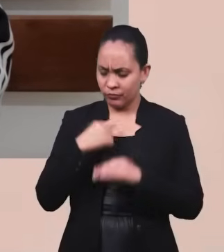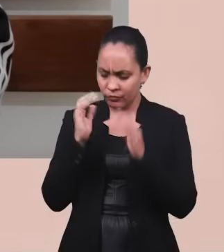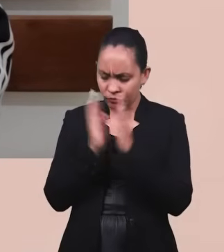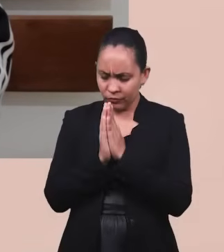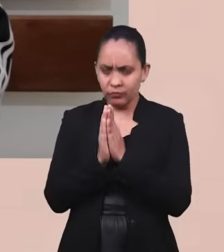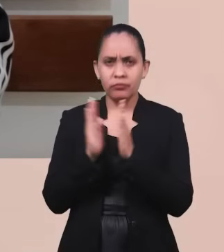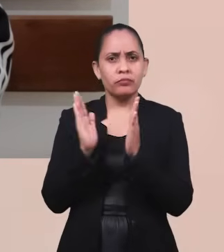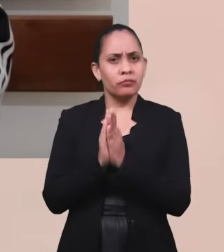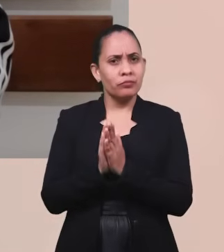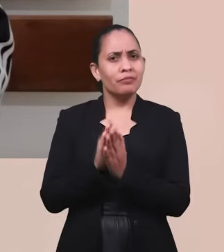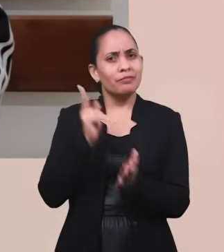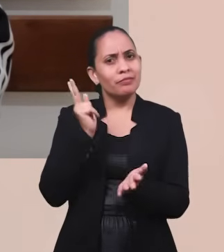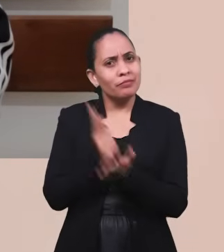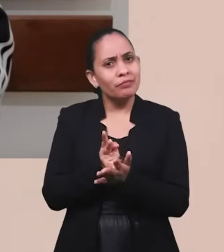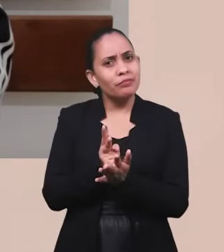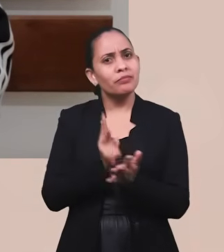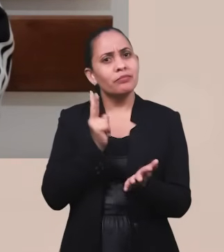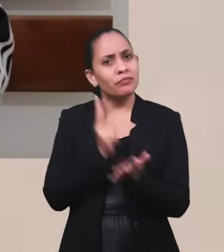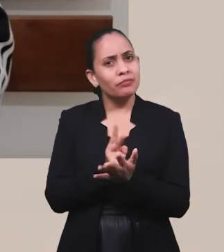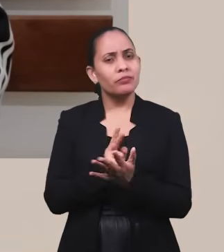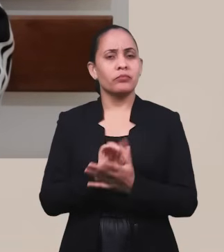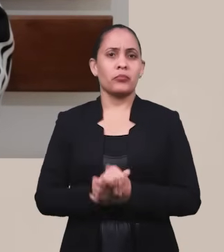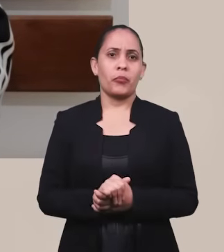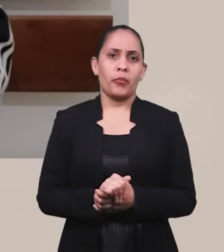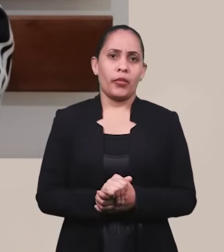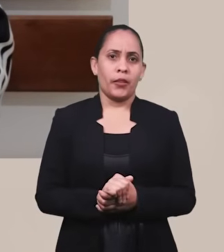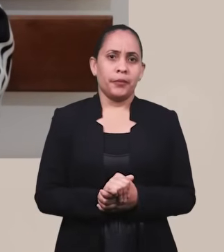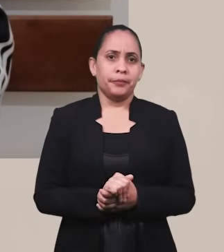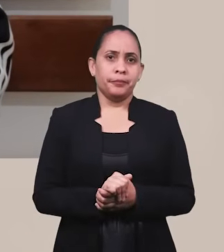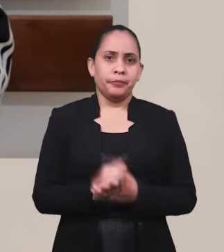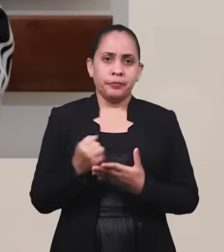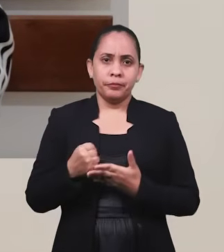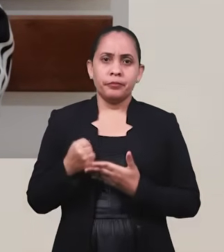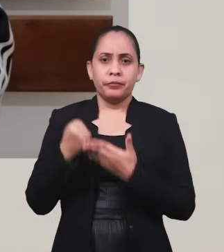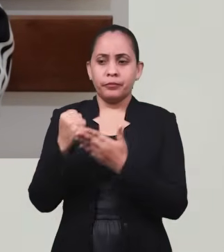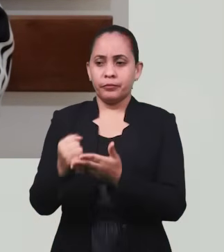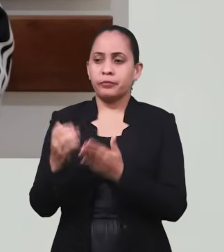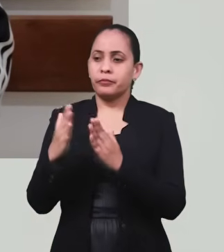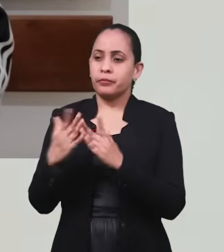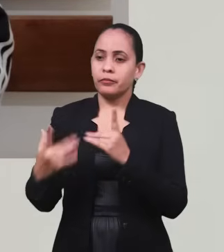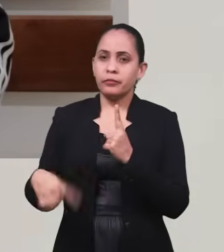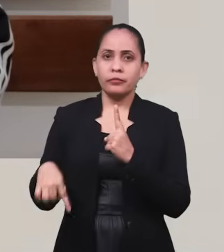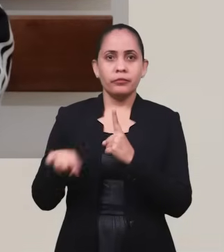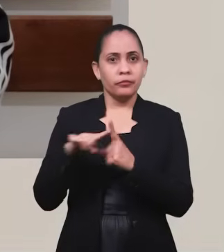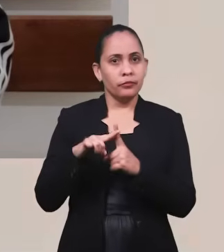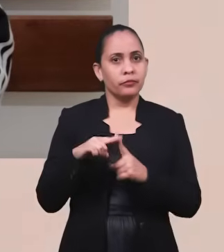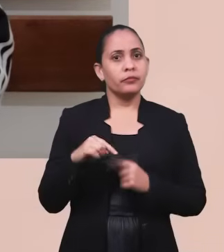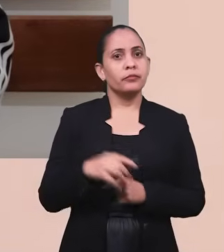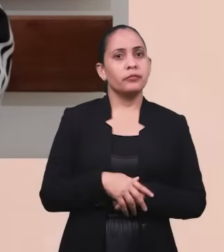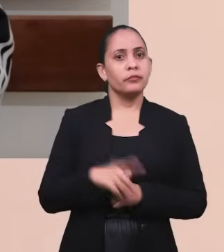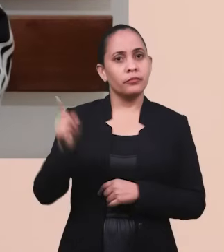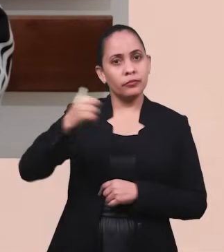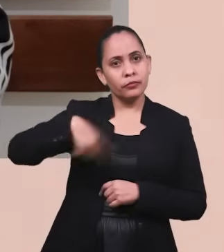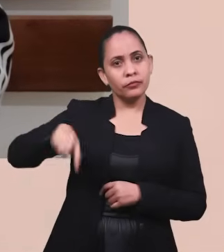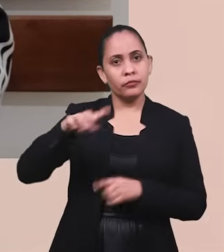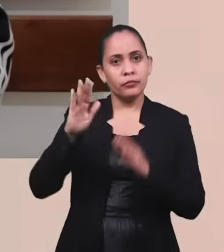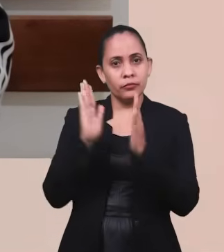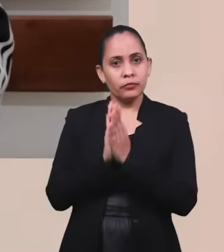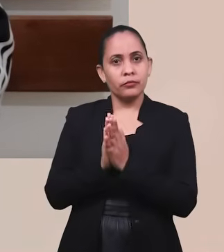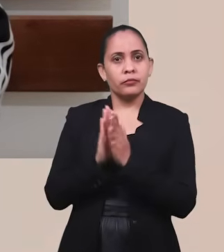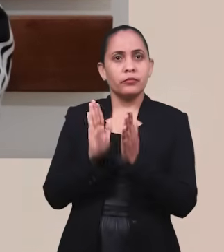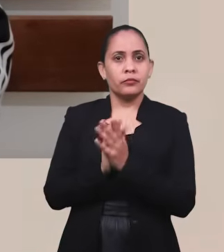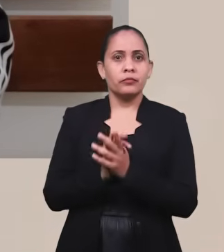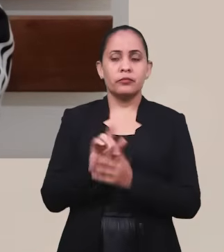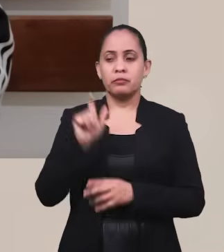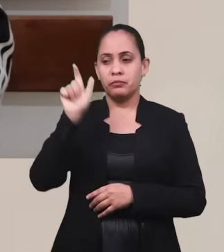fazendo continuamente, com o apoio da igreja, meus irmãos orando,